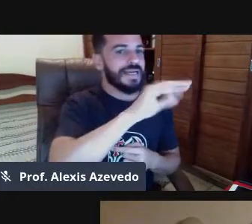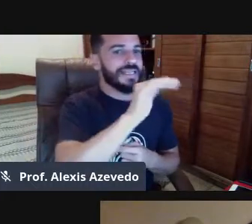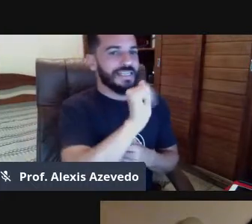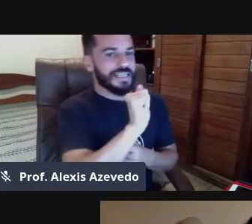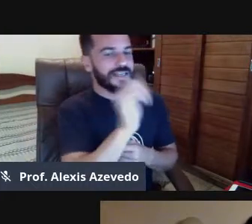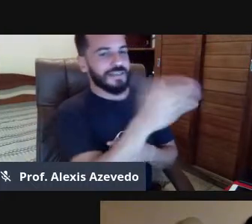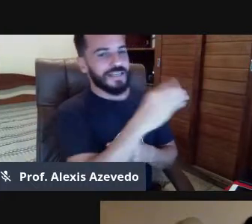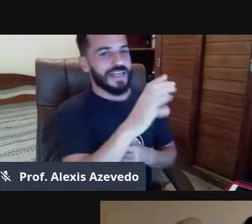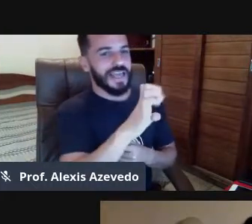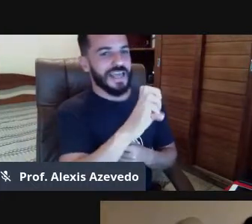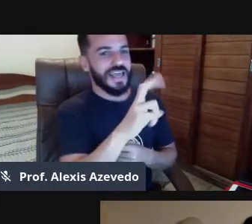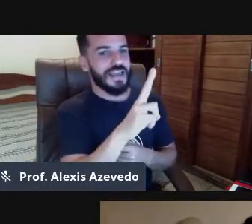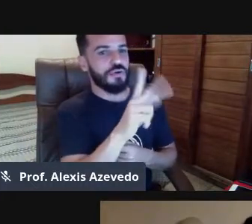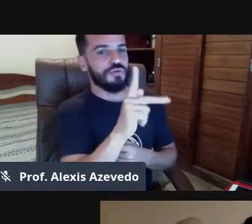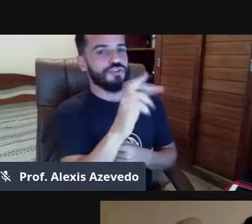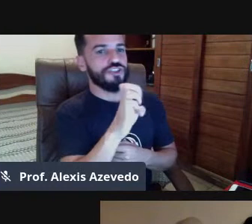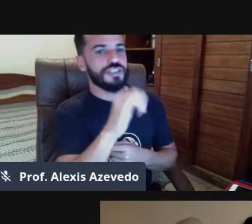vai